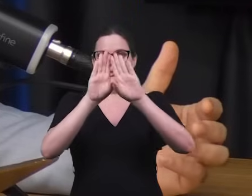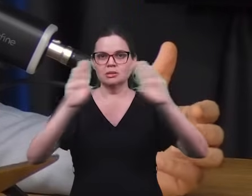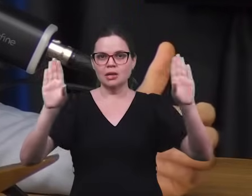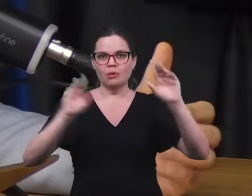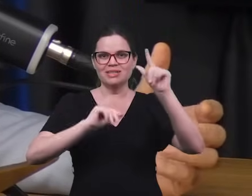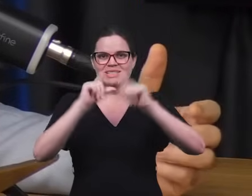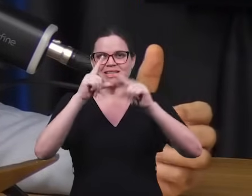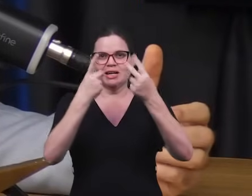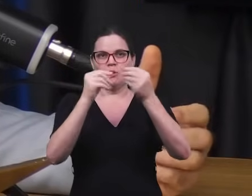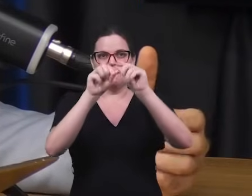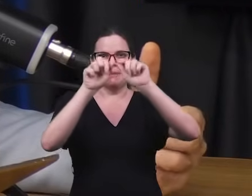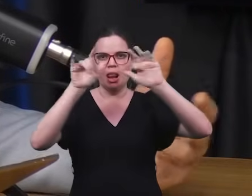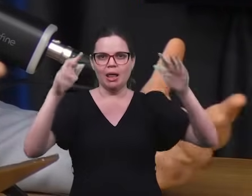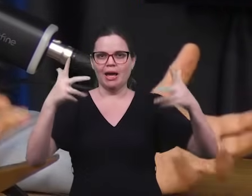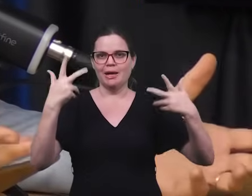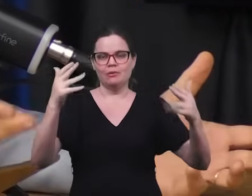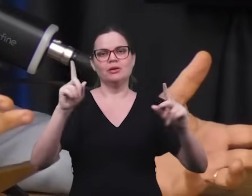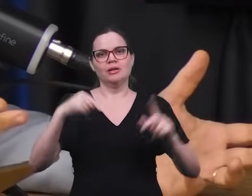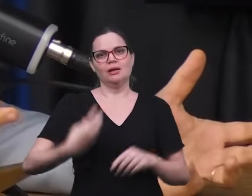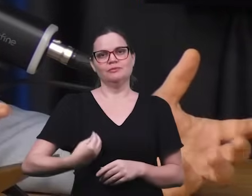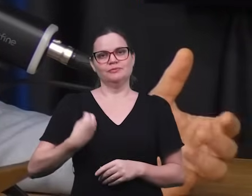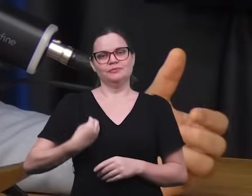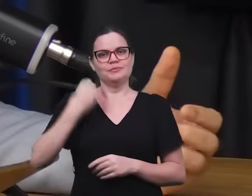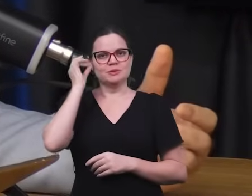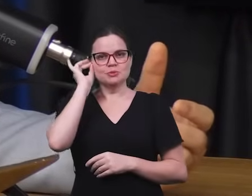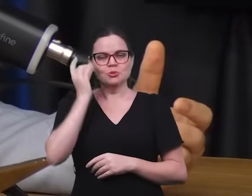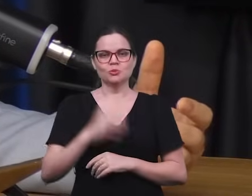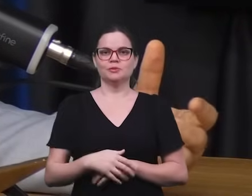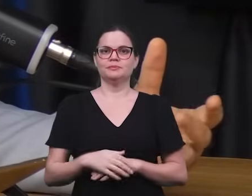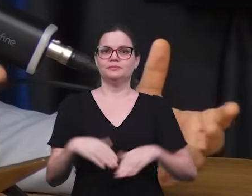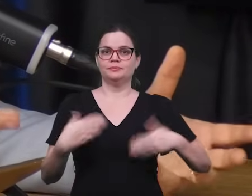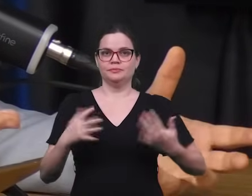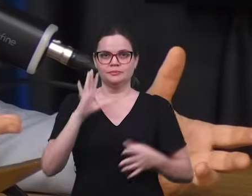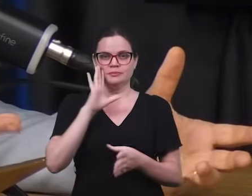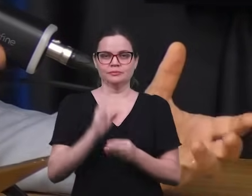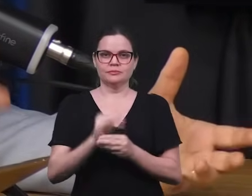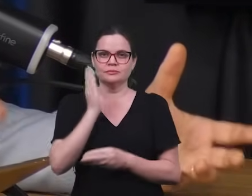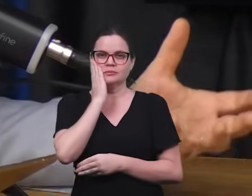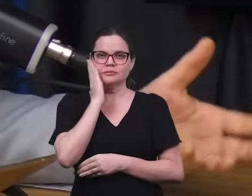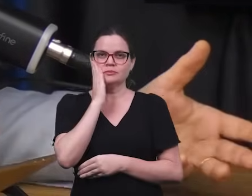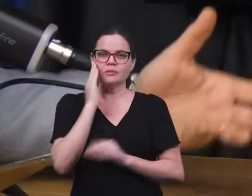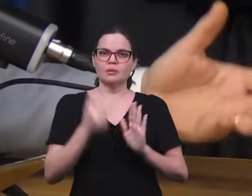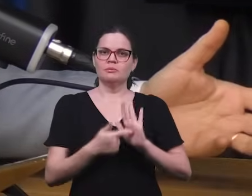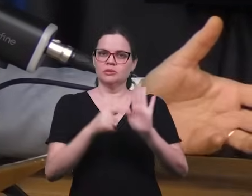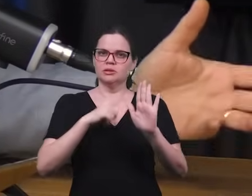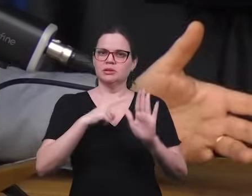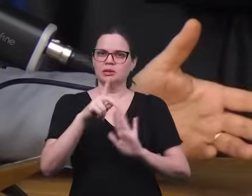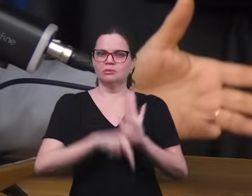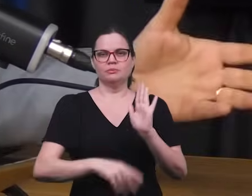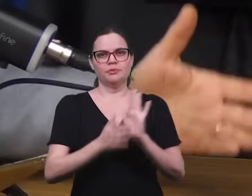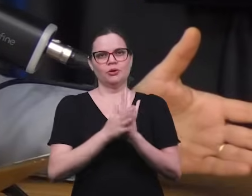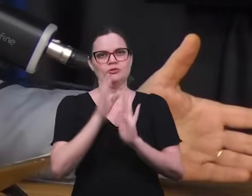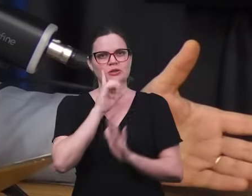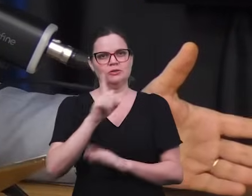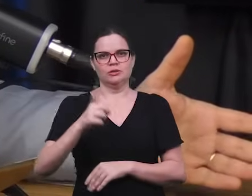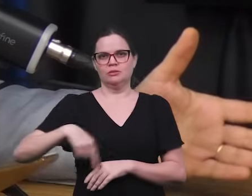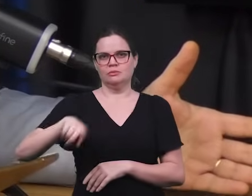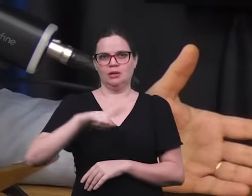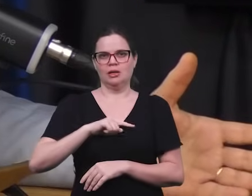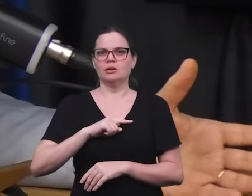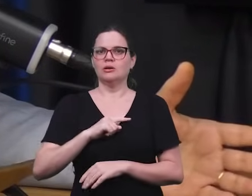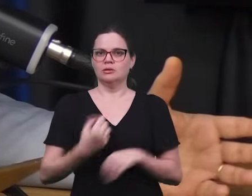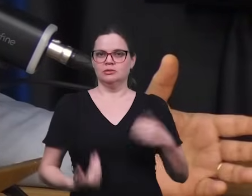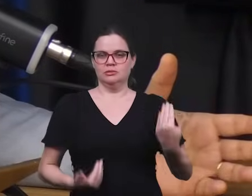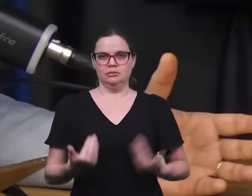se desvenda, né, ao homem que há um projeto de Deus para a humanidade, para o ser